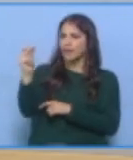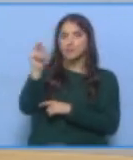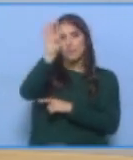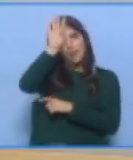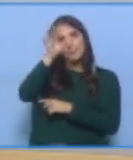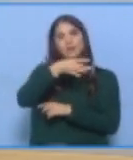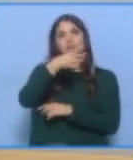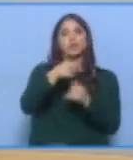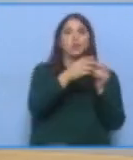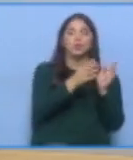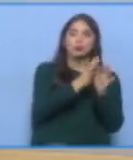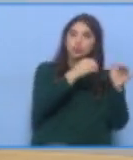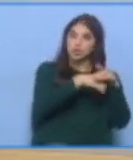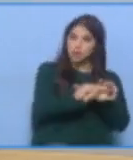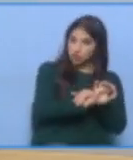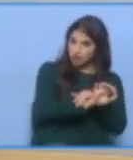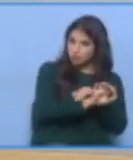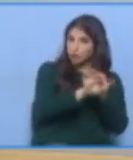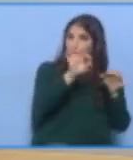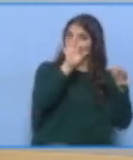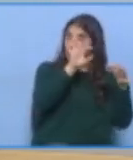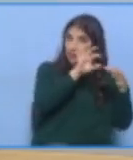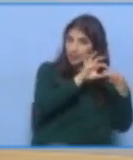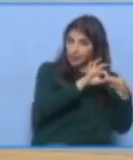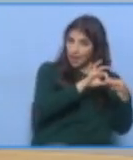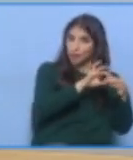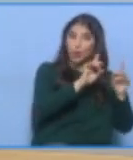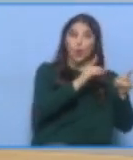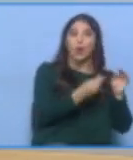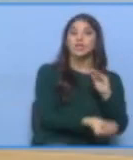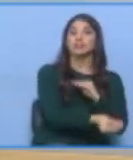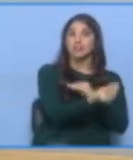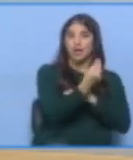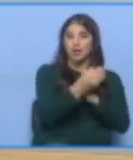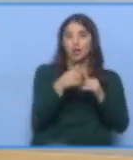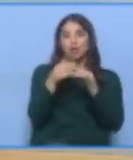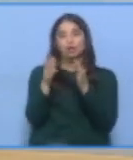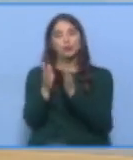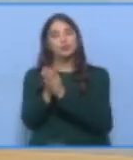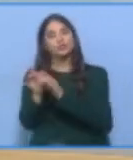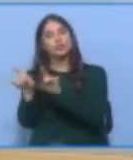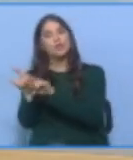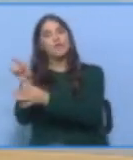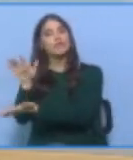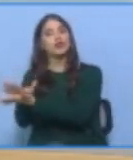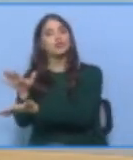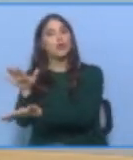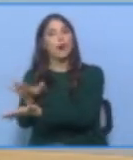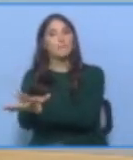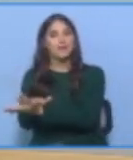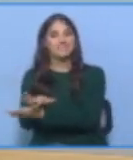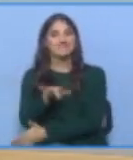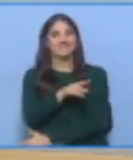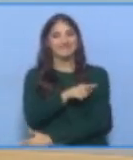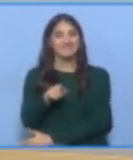todos nascemos como originais, muitos morrem como fotocópias. É uma das frases que o Papa também sublinha do Carlo. E este gosto dele